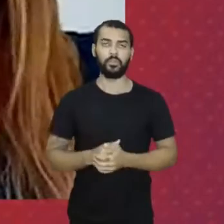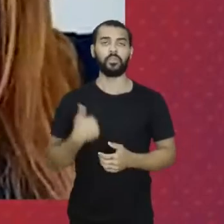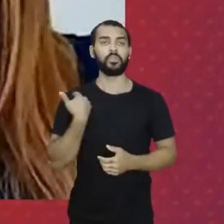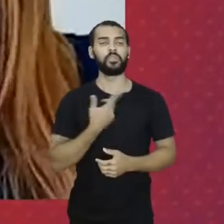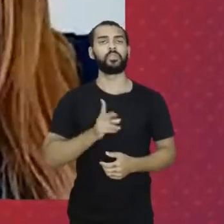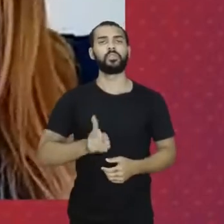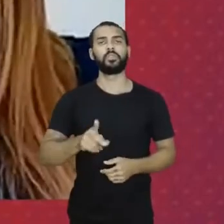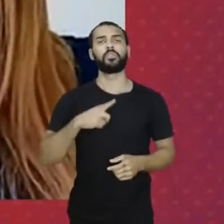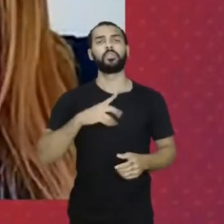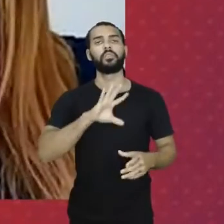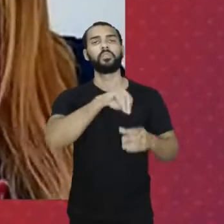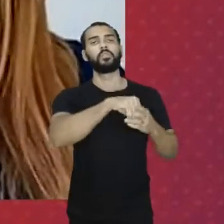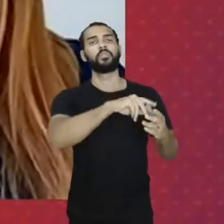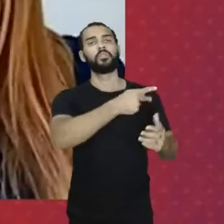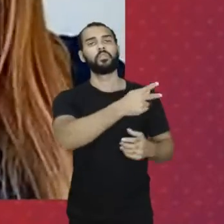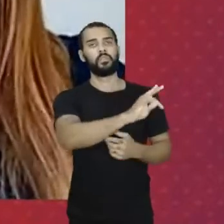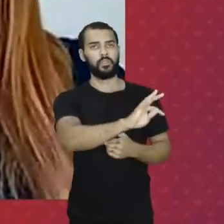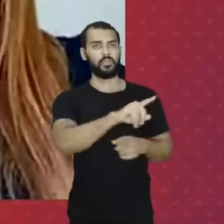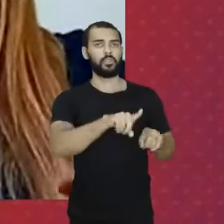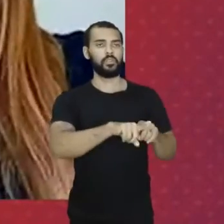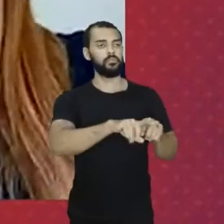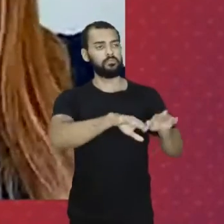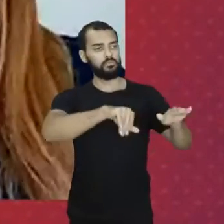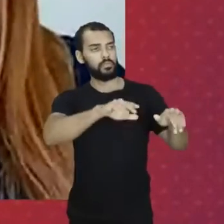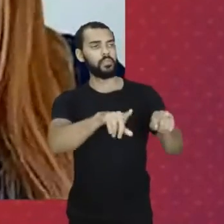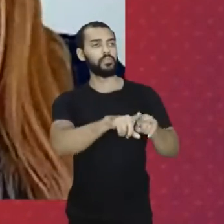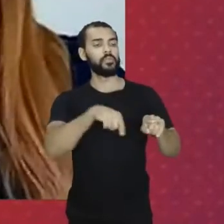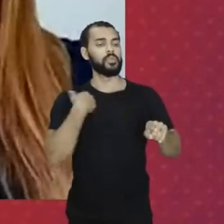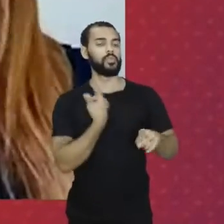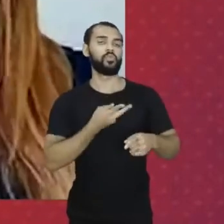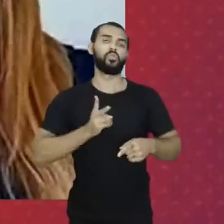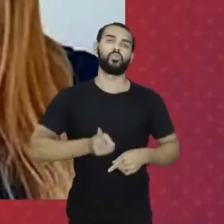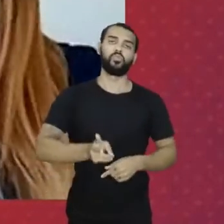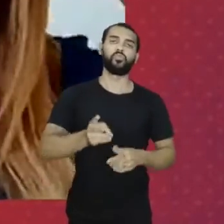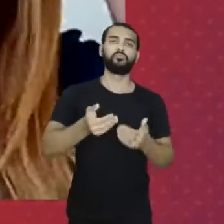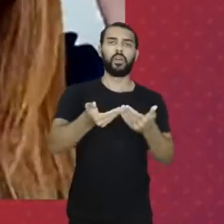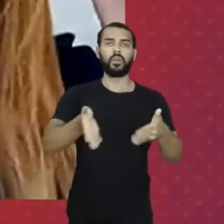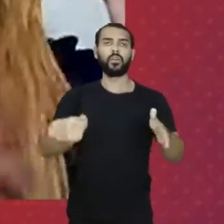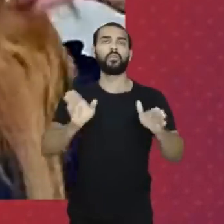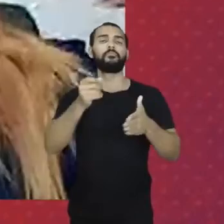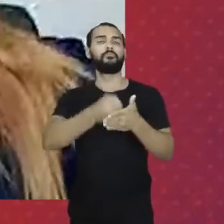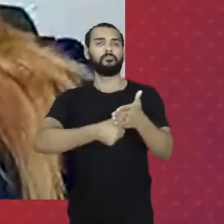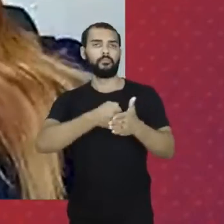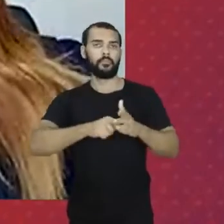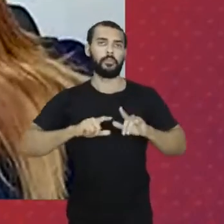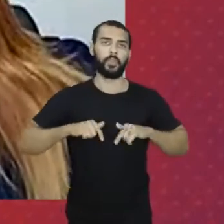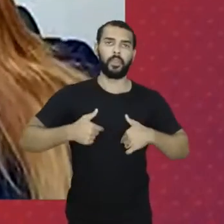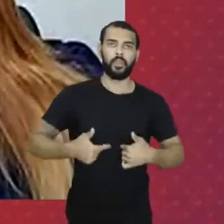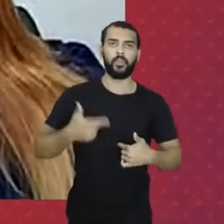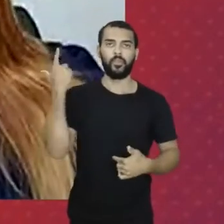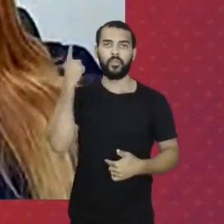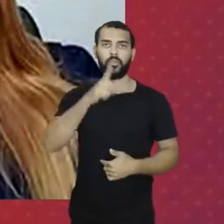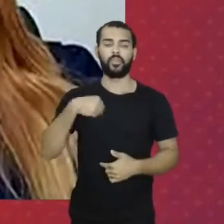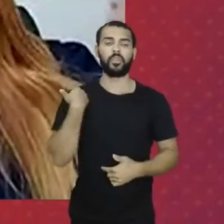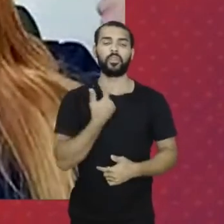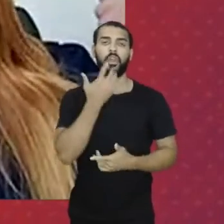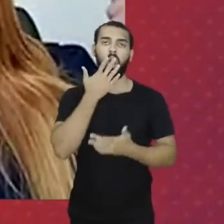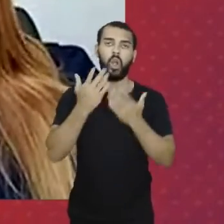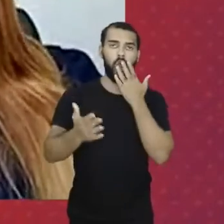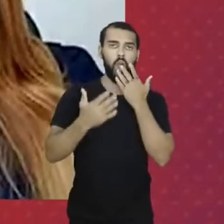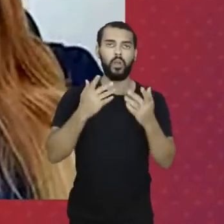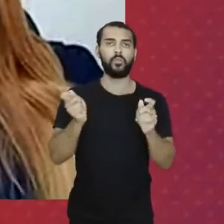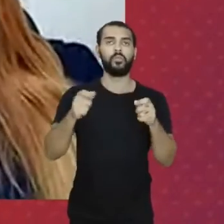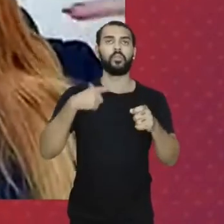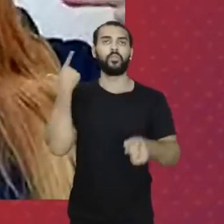todo o Partido dos Trabalhadores e das Trabalhadoras para a gente seguir ampliando essa luta e levar todas as nossas cores para a conquista,